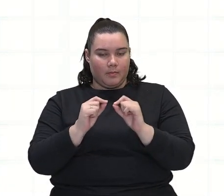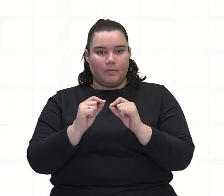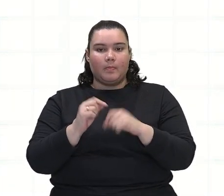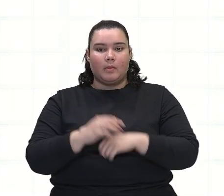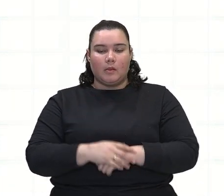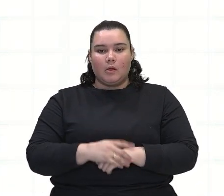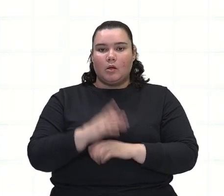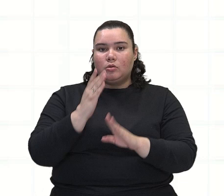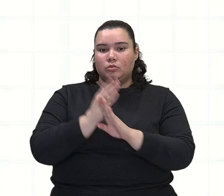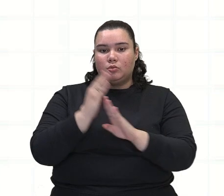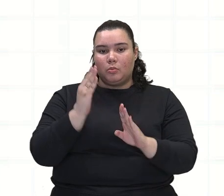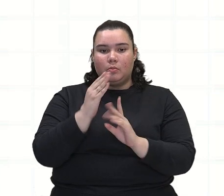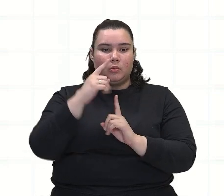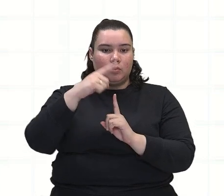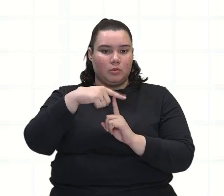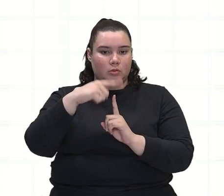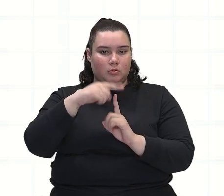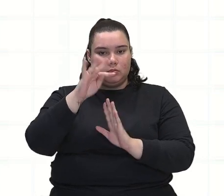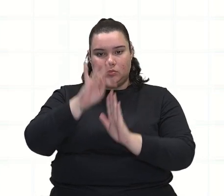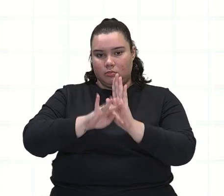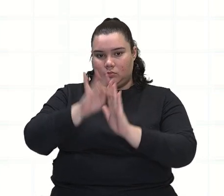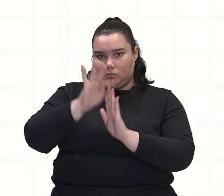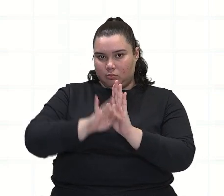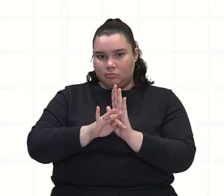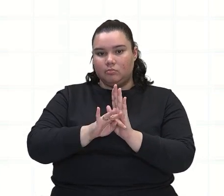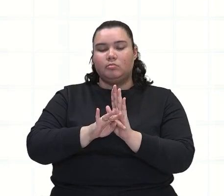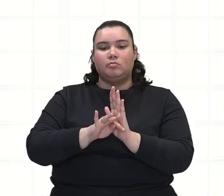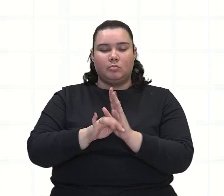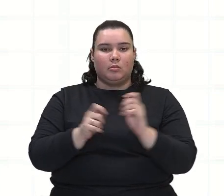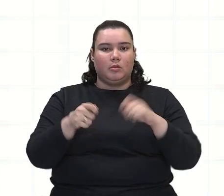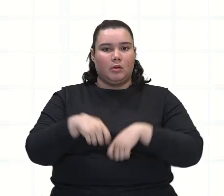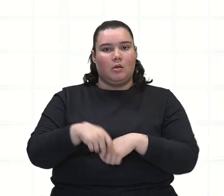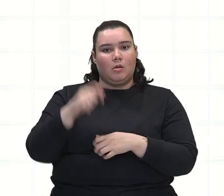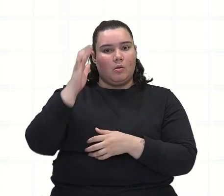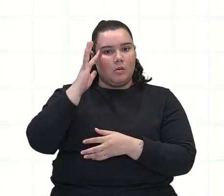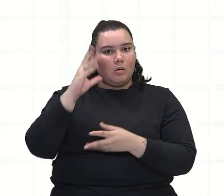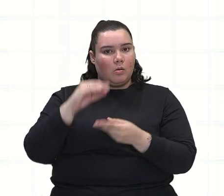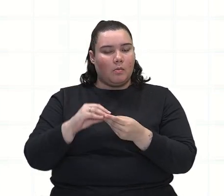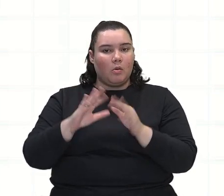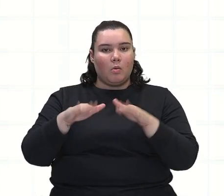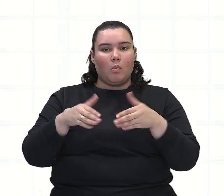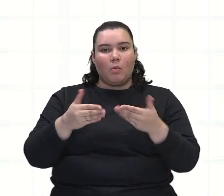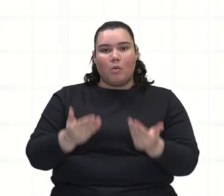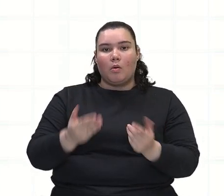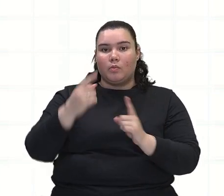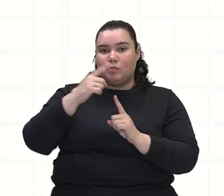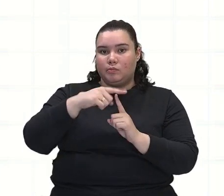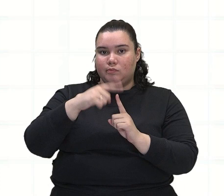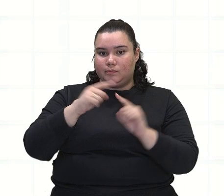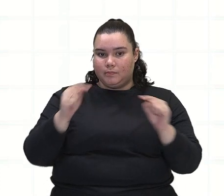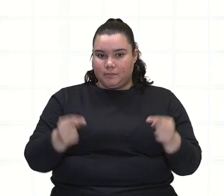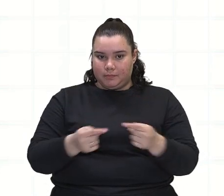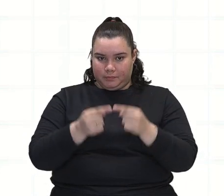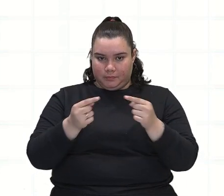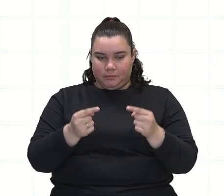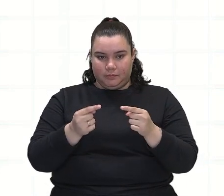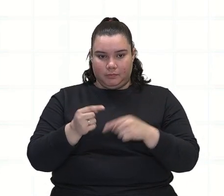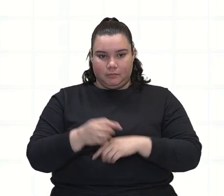a tipologia textual. Eu posso entender de que tipo textual se trata.